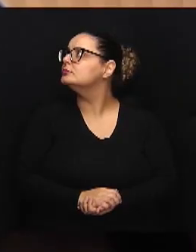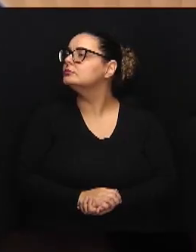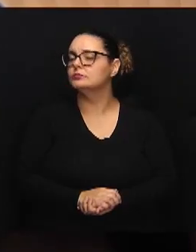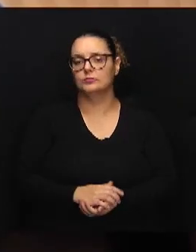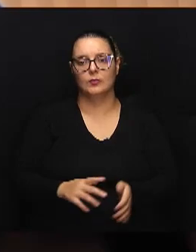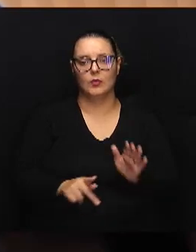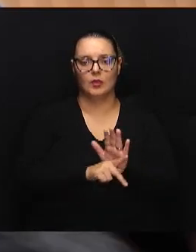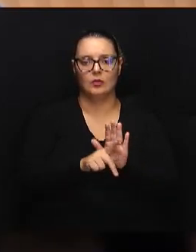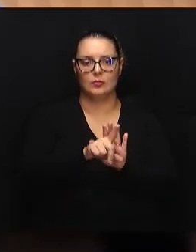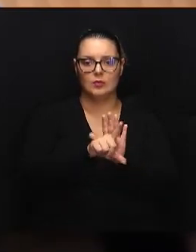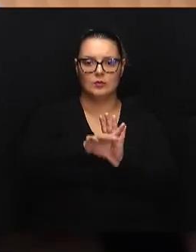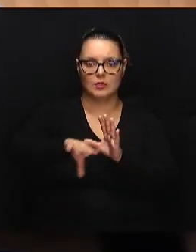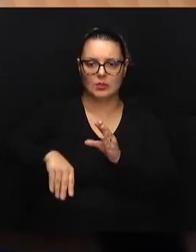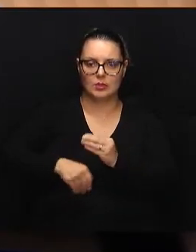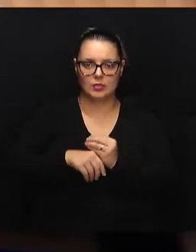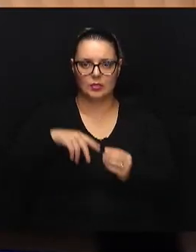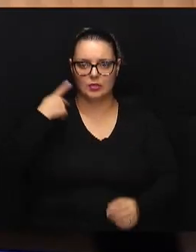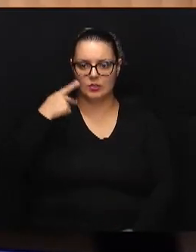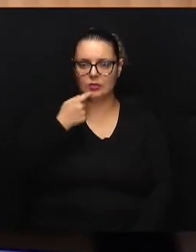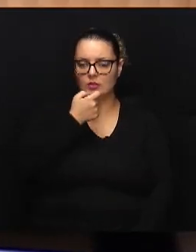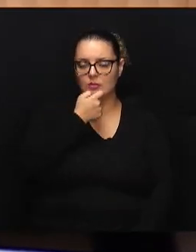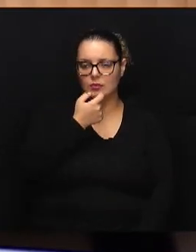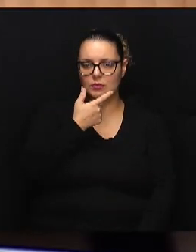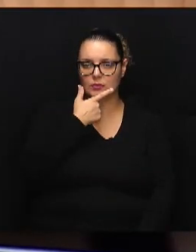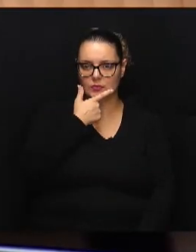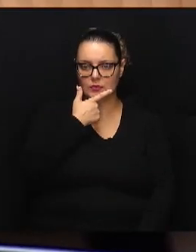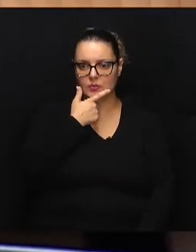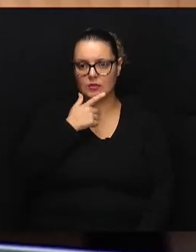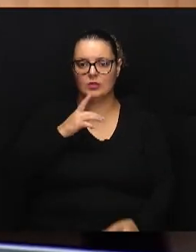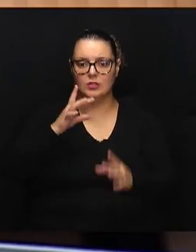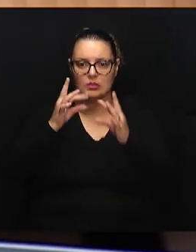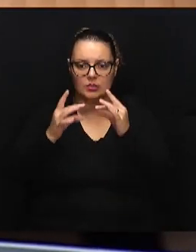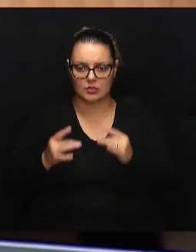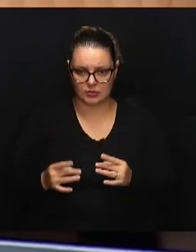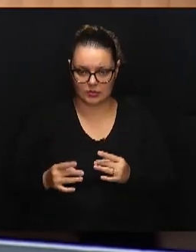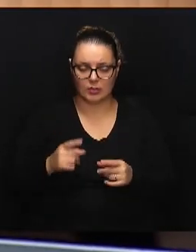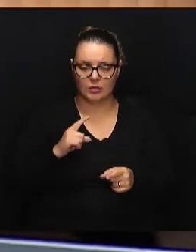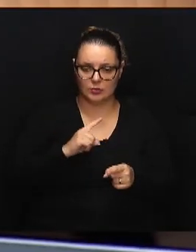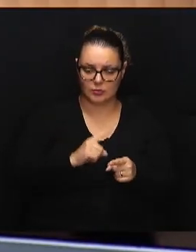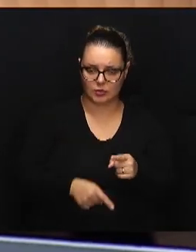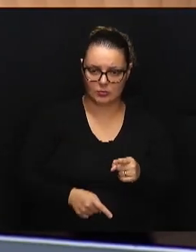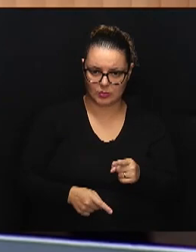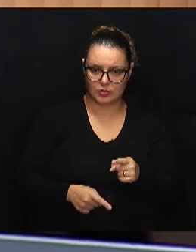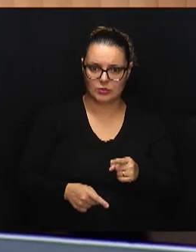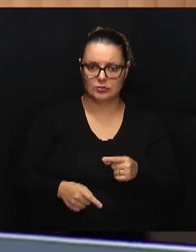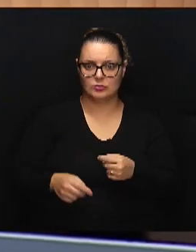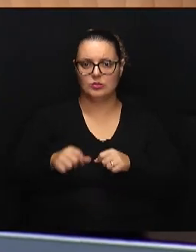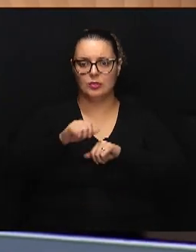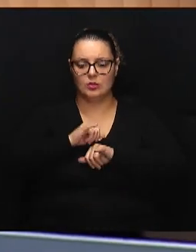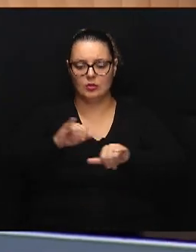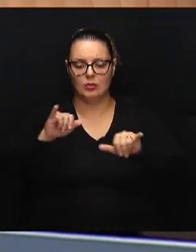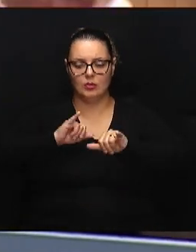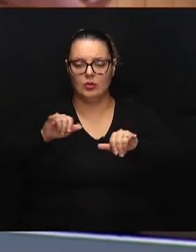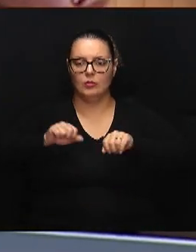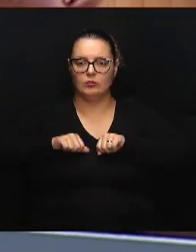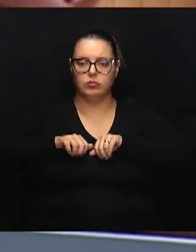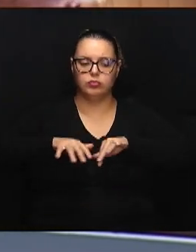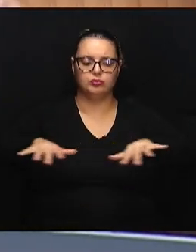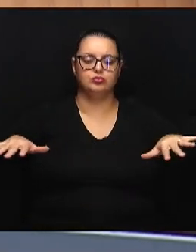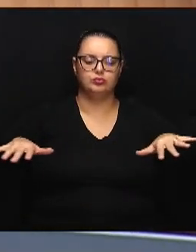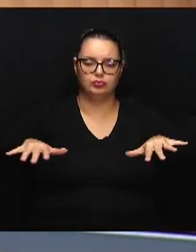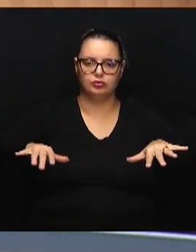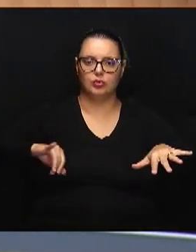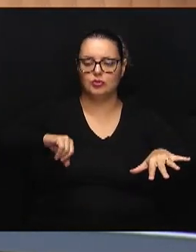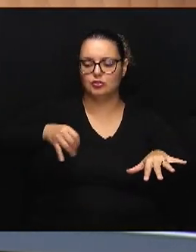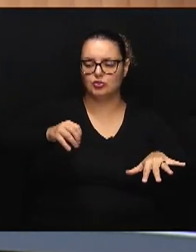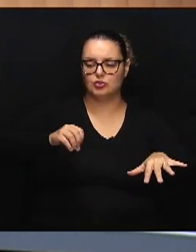projeto de lei complementar da vereadora Fernanda Souto dispõe sobre a proibição da veiculação de publicidade de jogos de azar